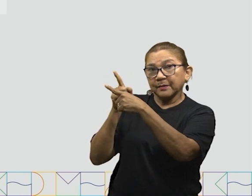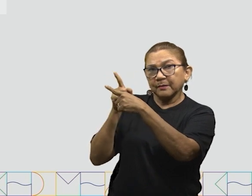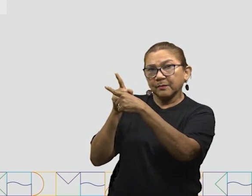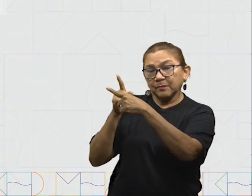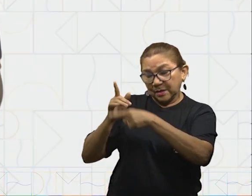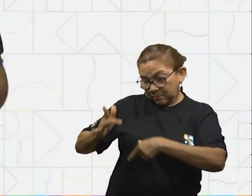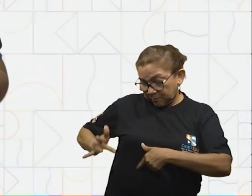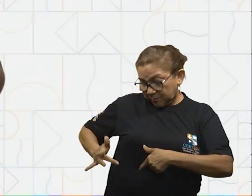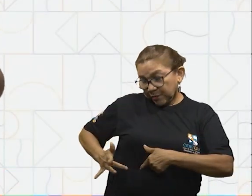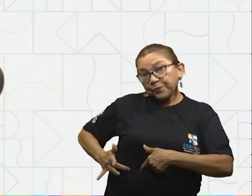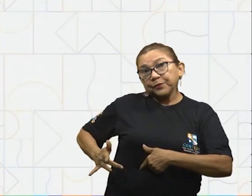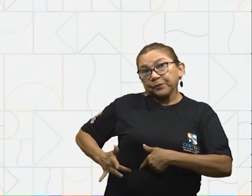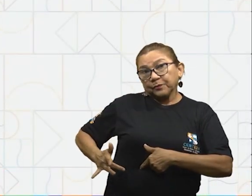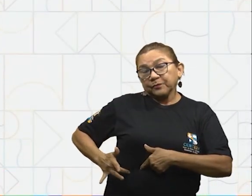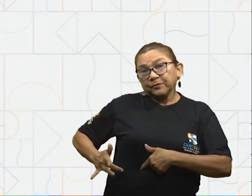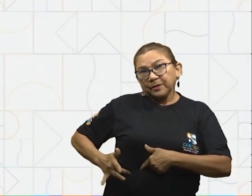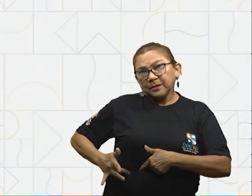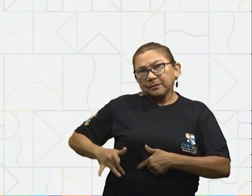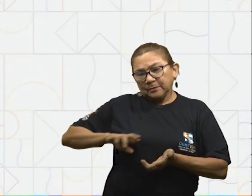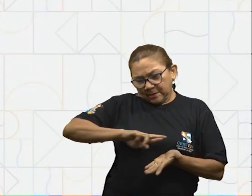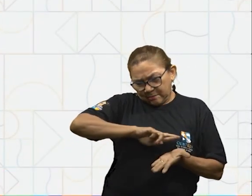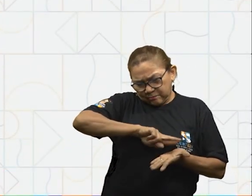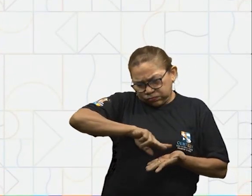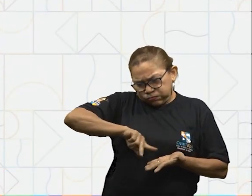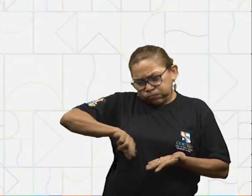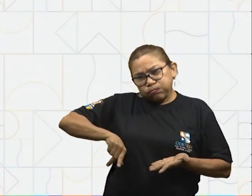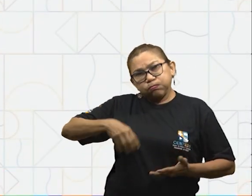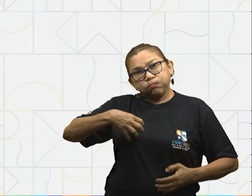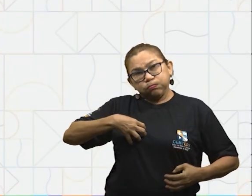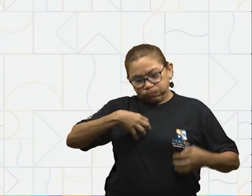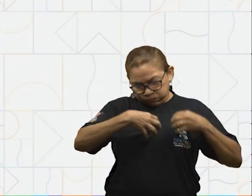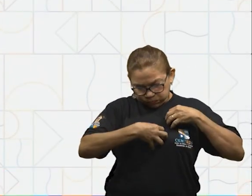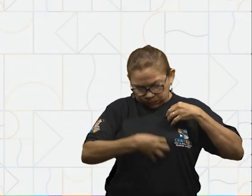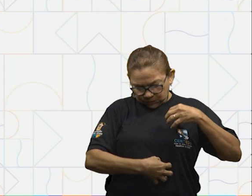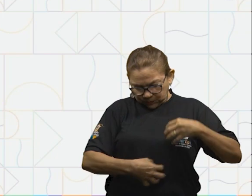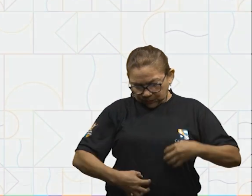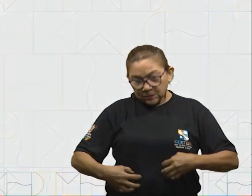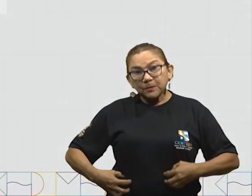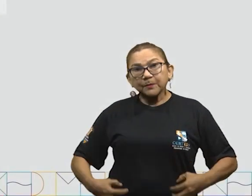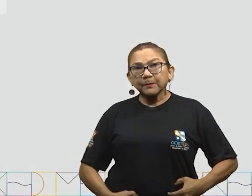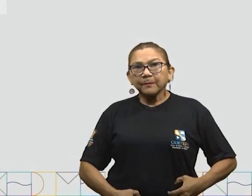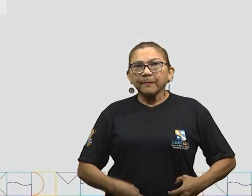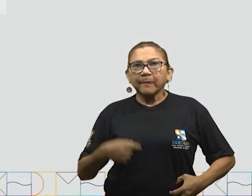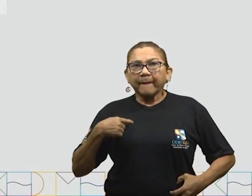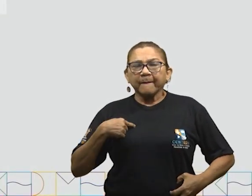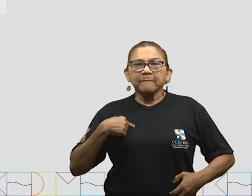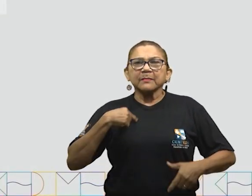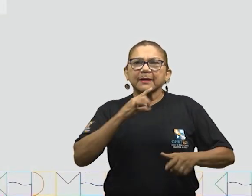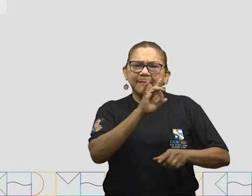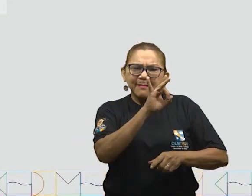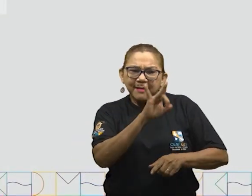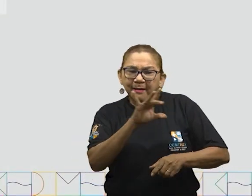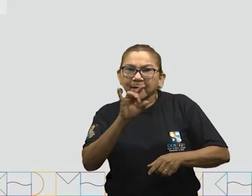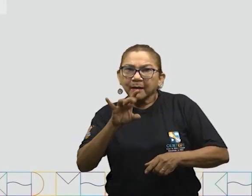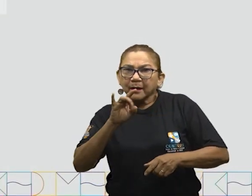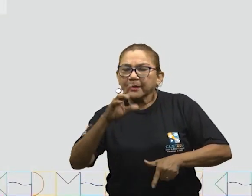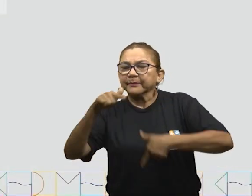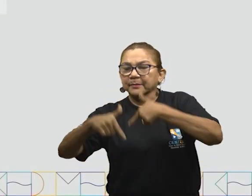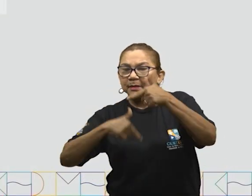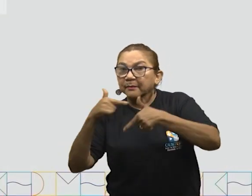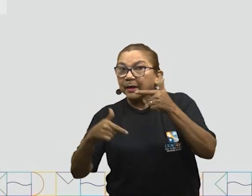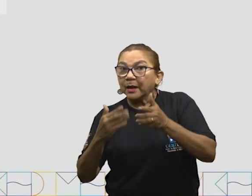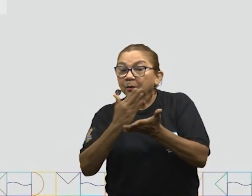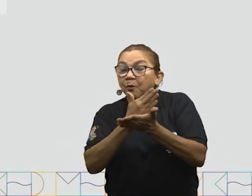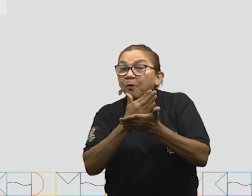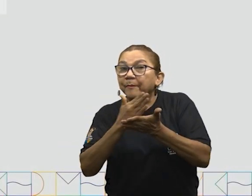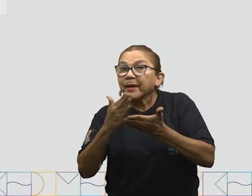fígado. Vamos conhecer cada etapa do processo de digestão? A digestão se inicia na boca.